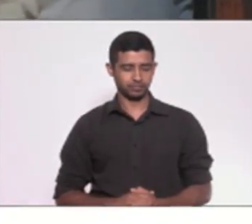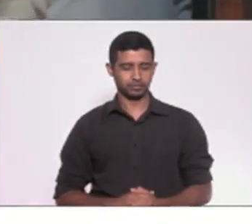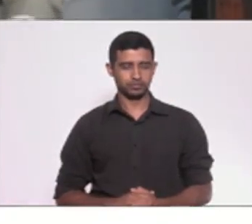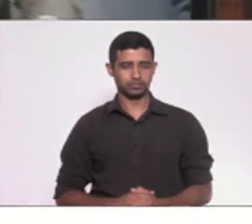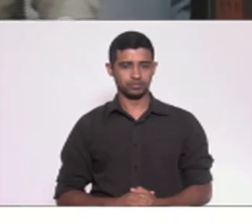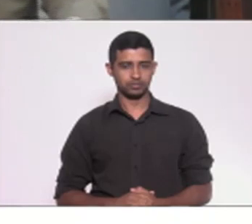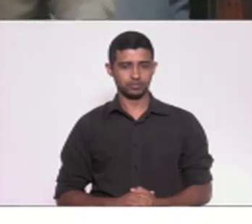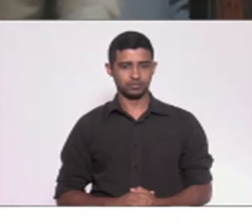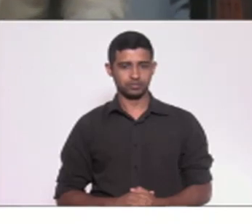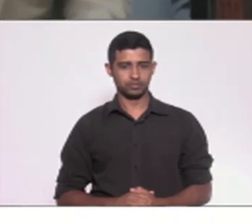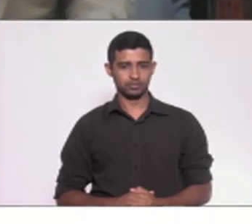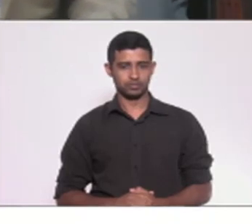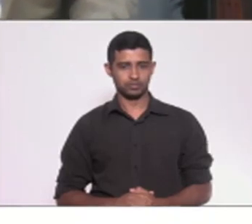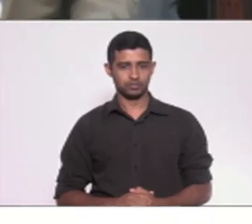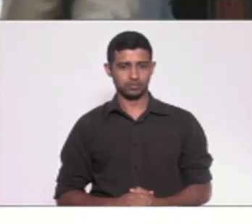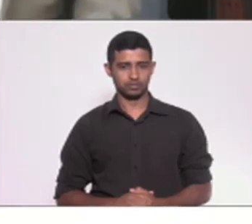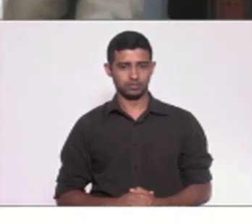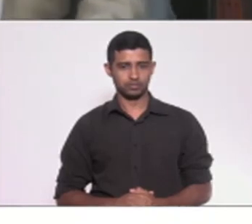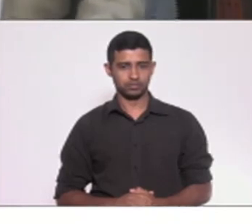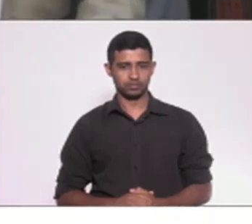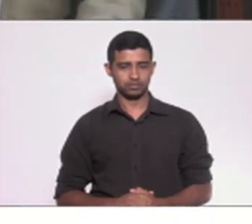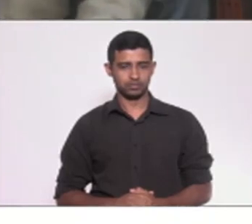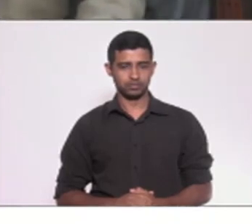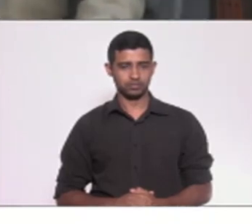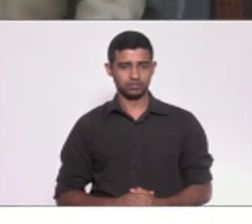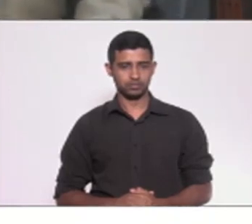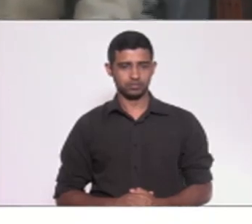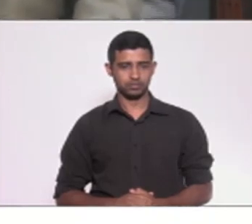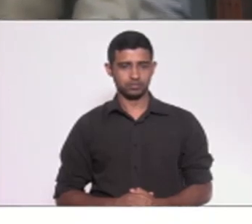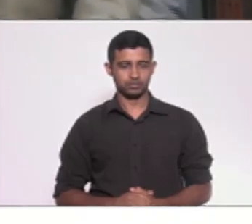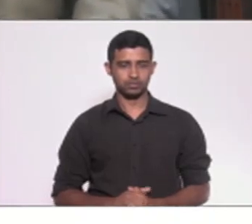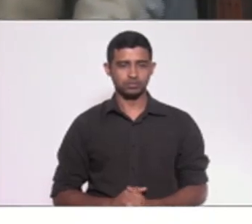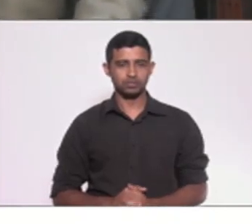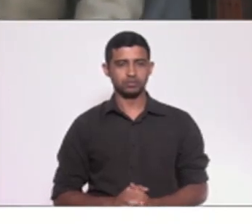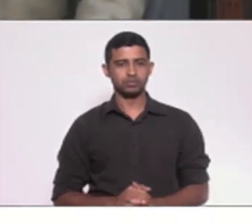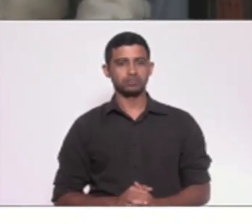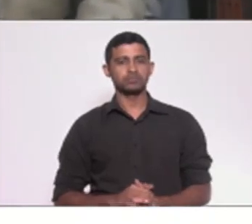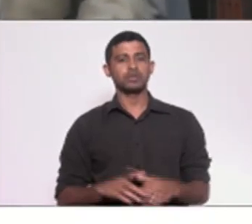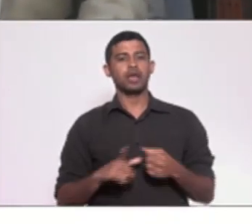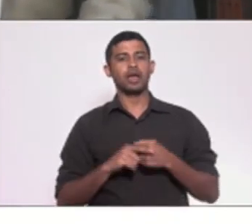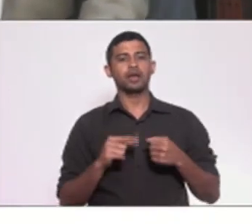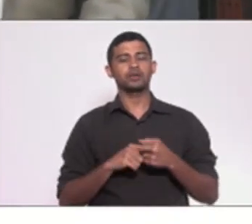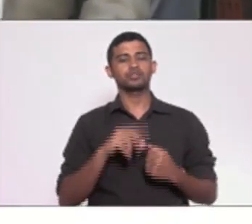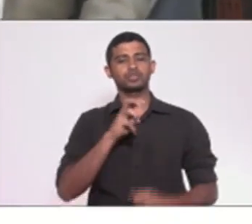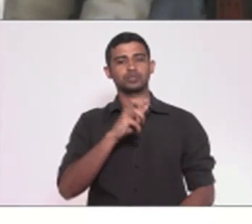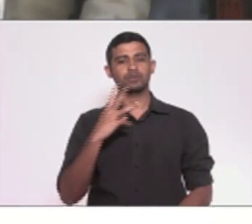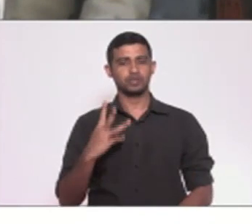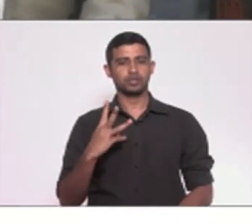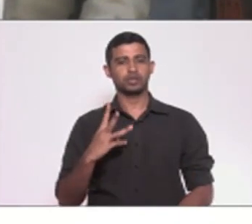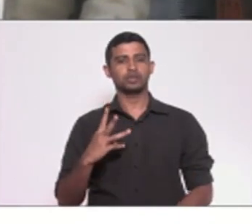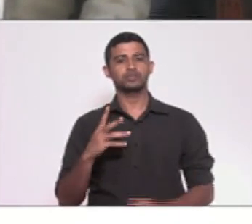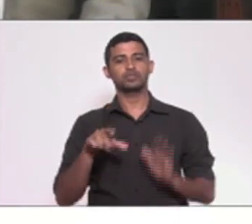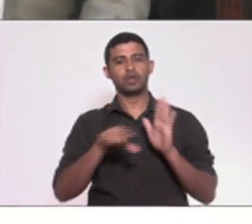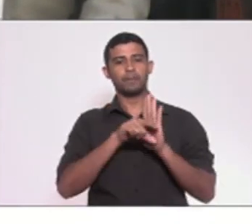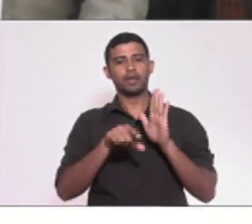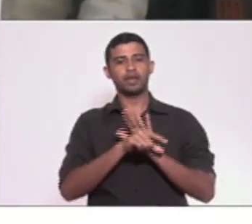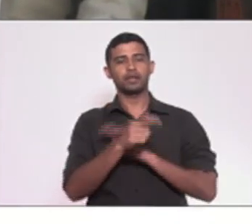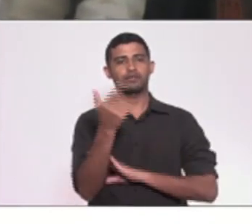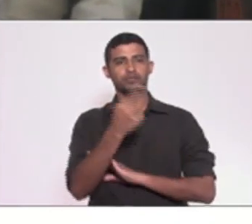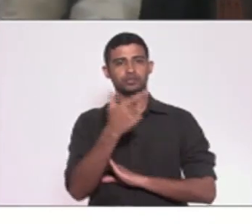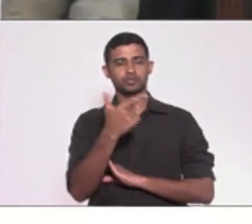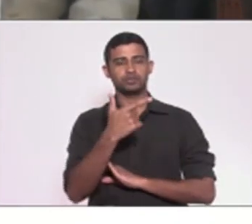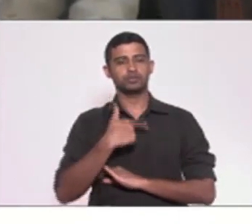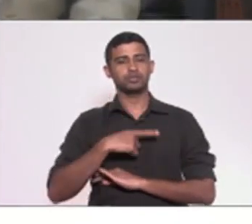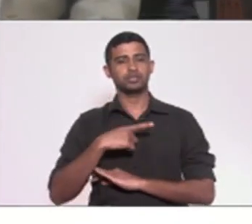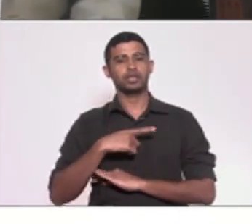Justiça, que dispõe sobre a apreciação e o cumprimento do artigo 53, parágrafo 2º, combinado com o artigo 27,